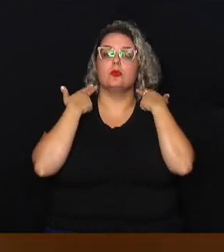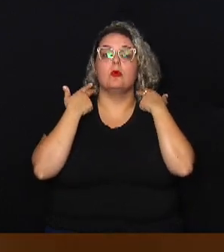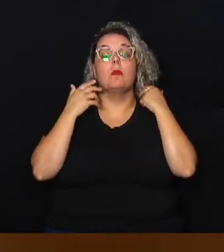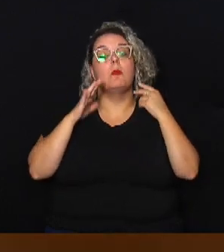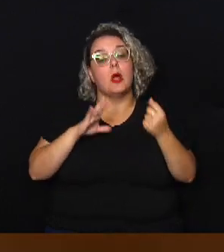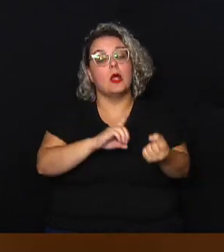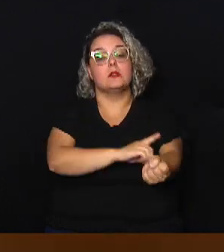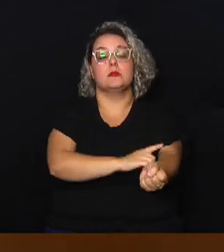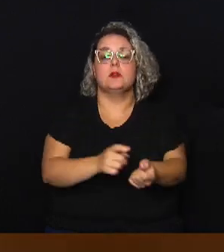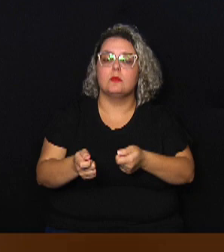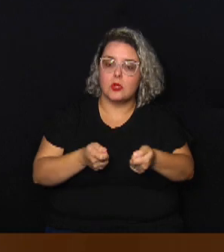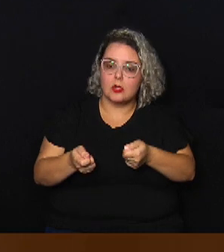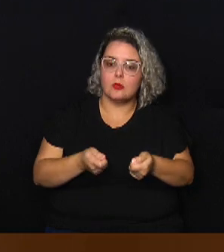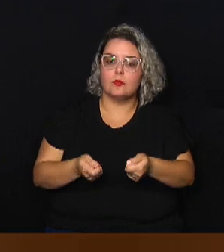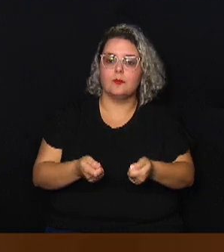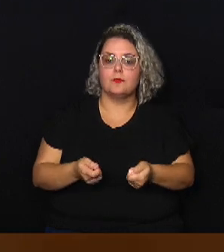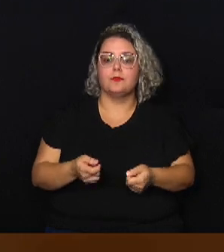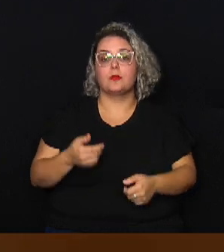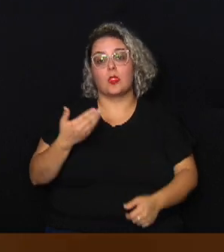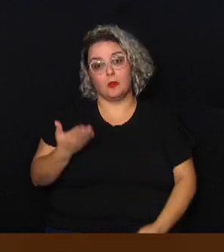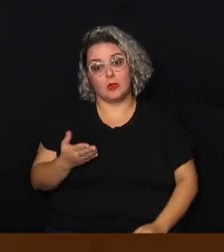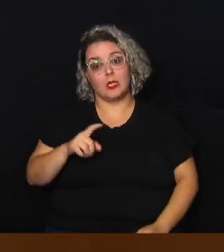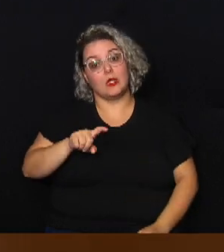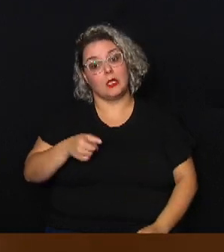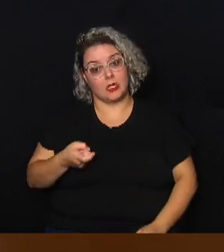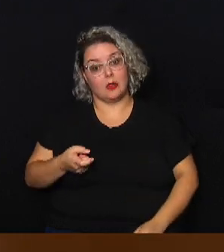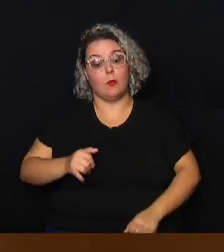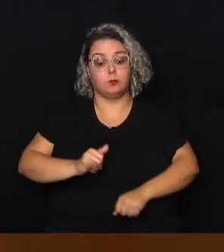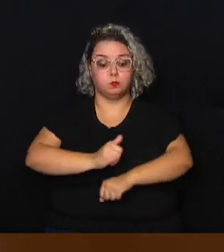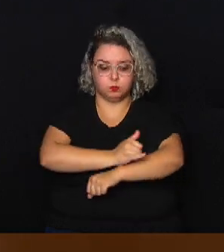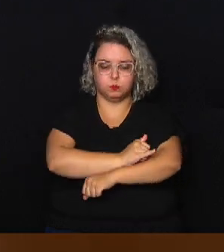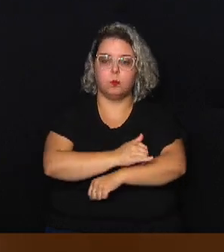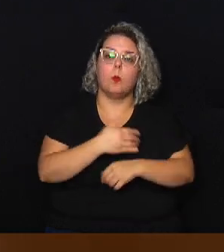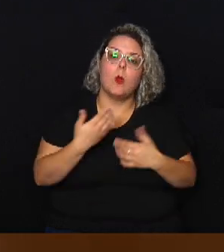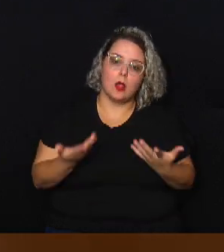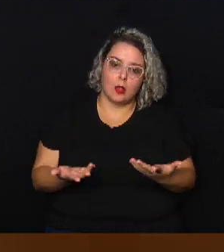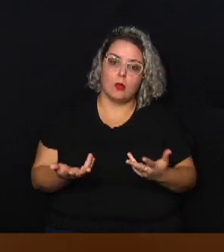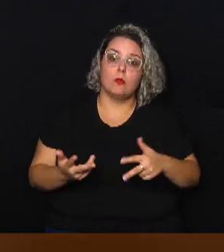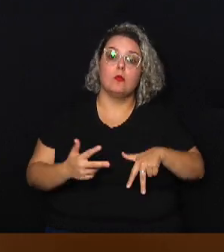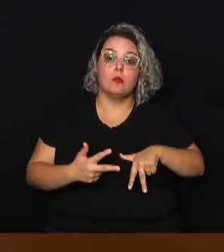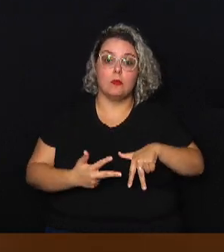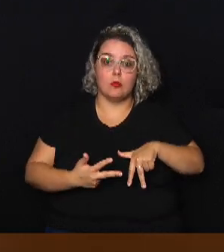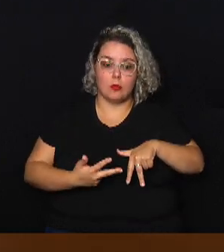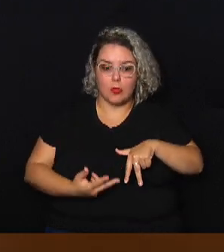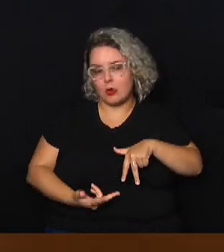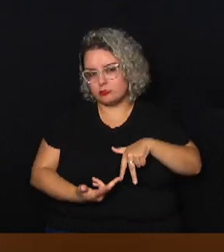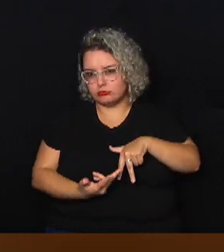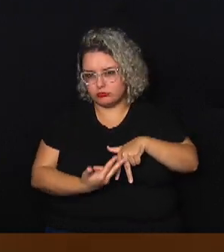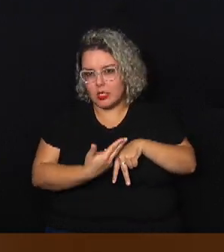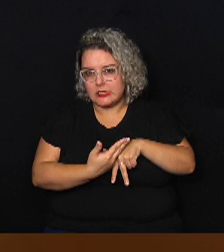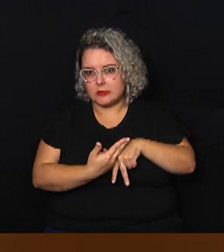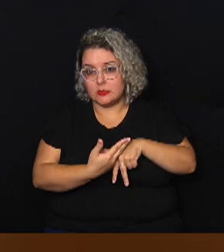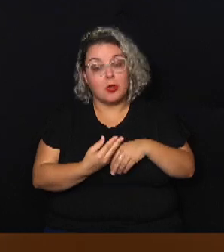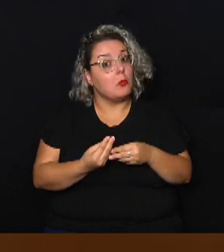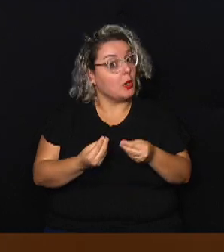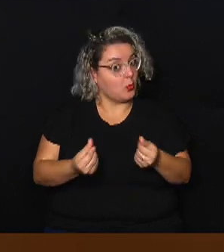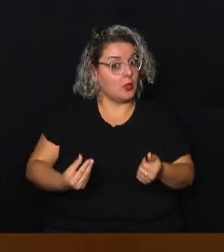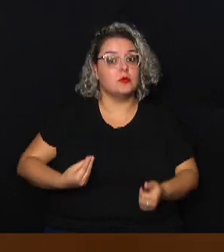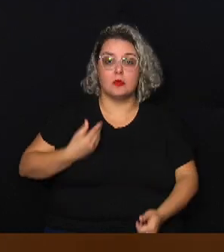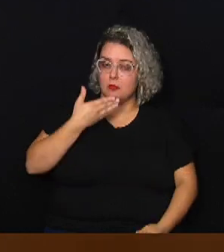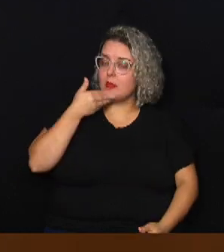ele que foi ex-obeso, talvez seja uma cirurgia que dê uma qualidade de vida muito melhor para